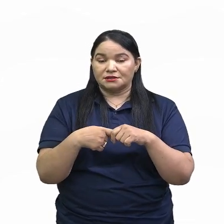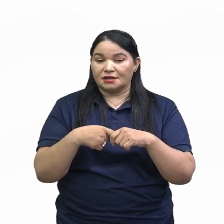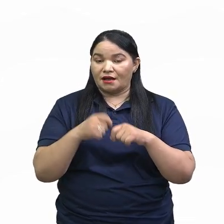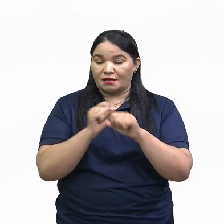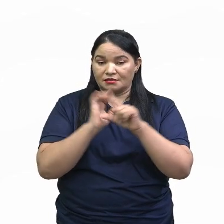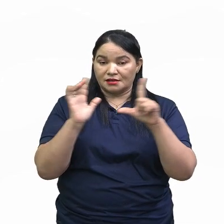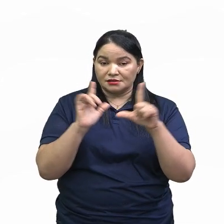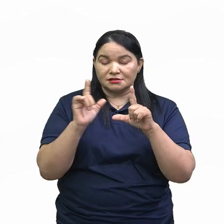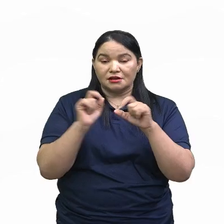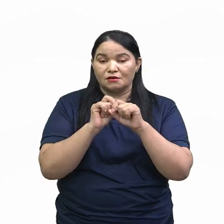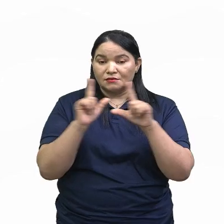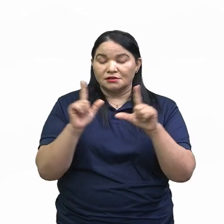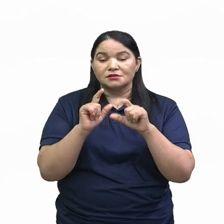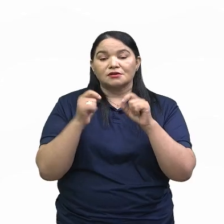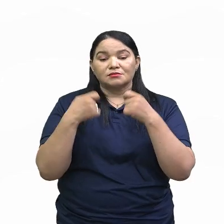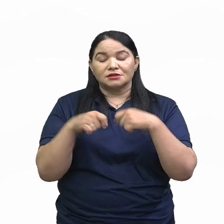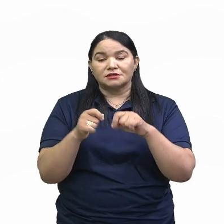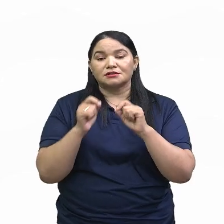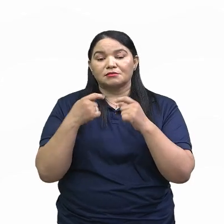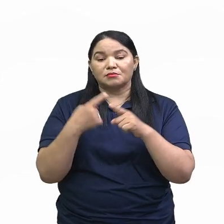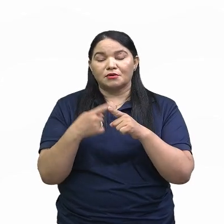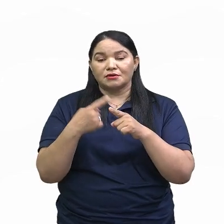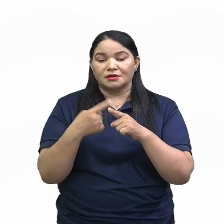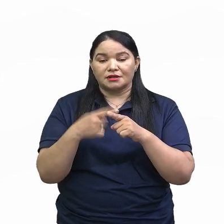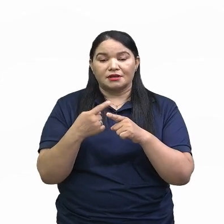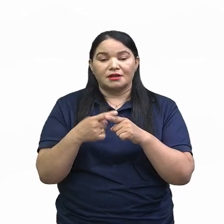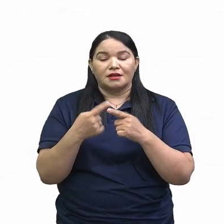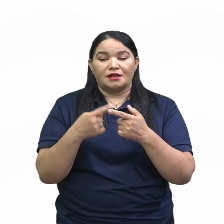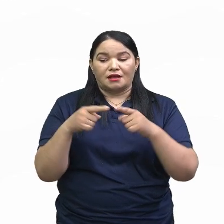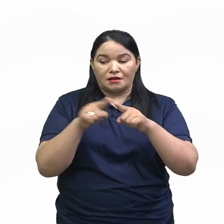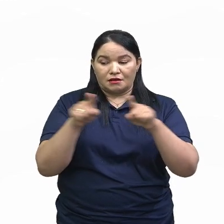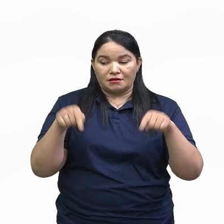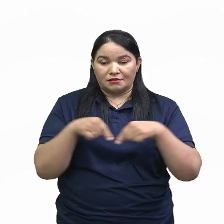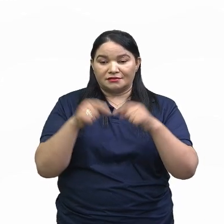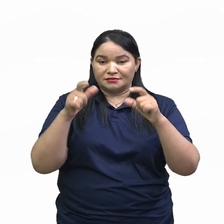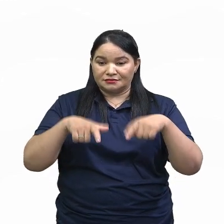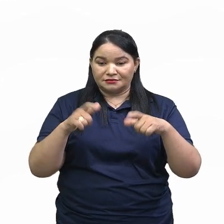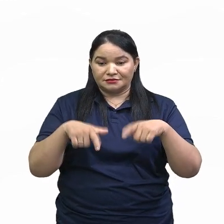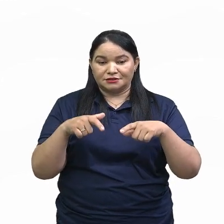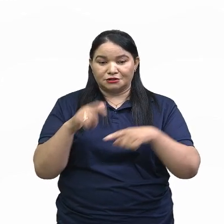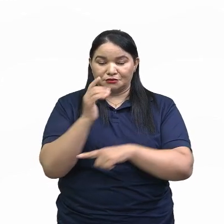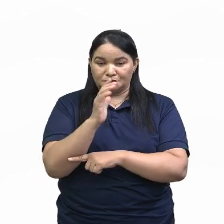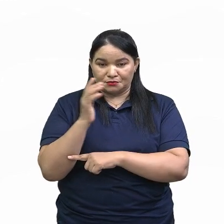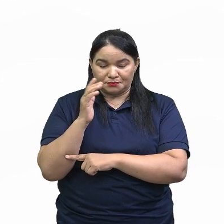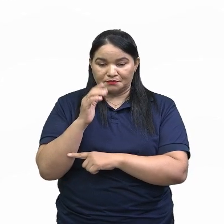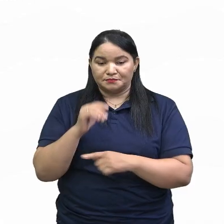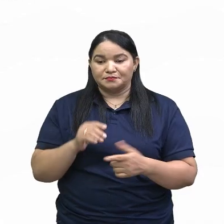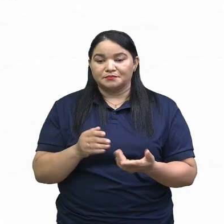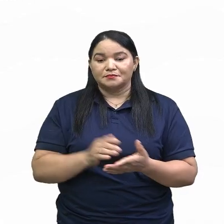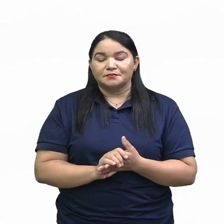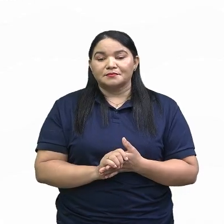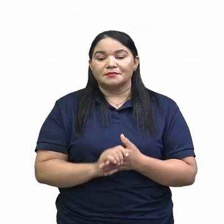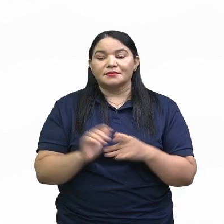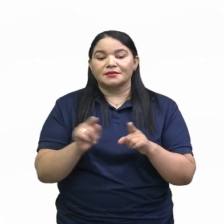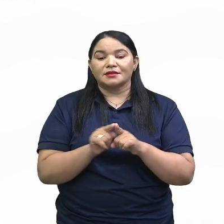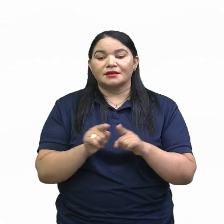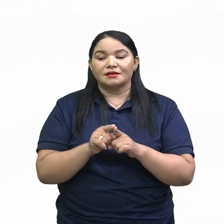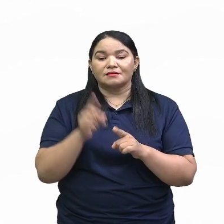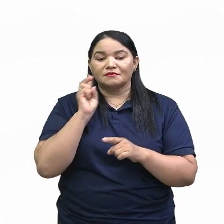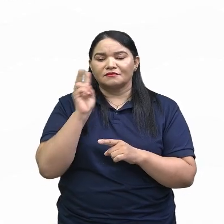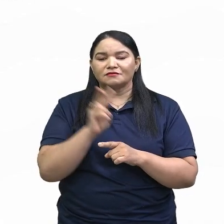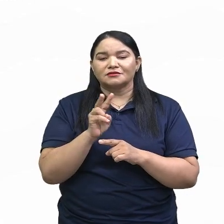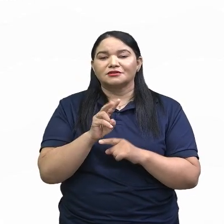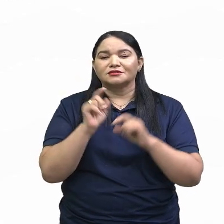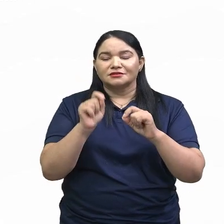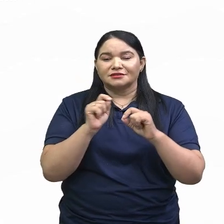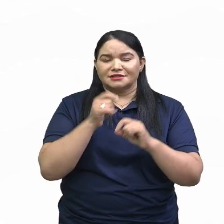da instalação de uma usina eólica. Vamos continuar e agora a gente vai observar sobre a energia das marés, né, que é